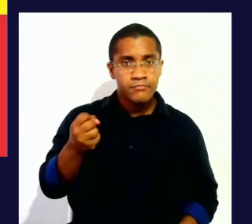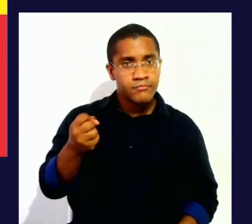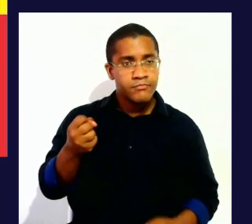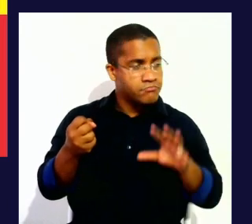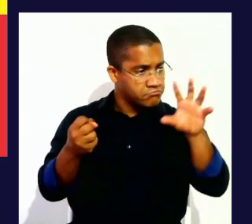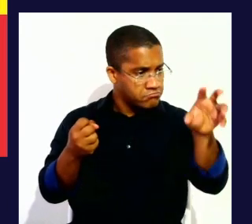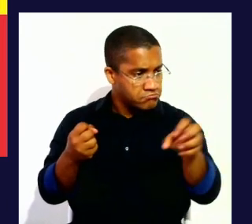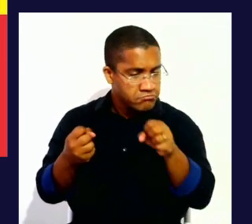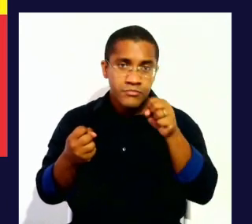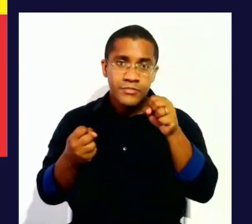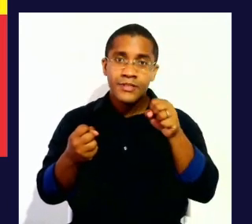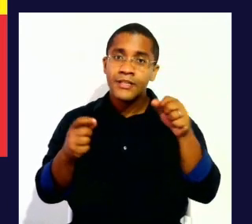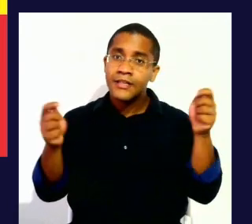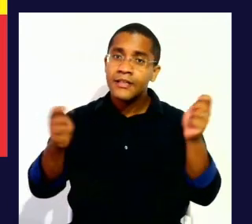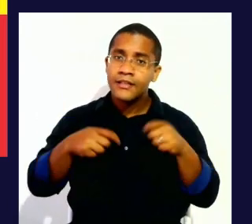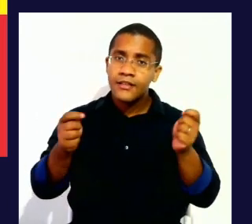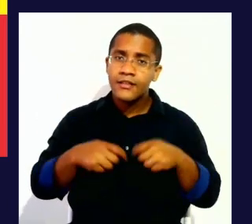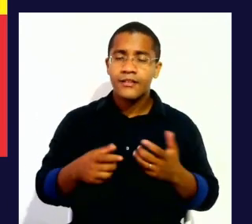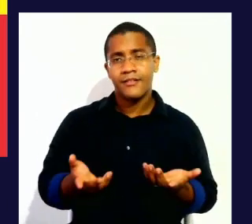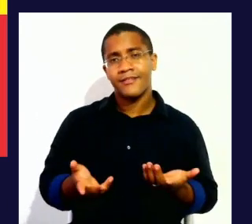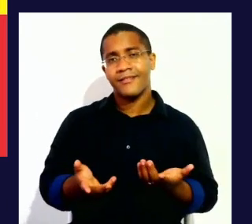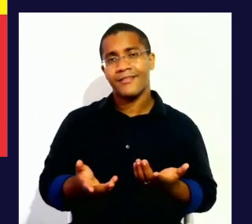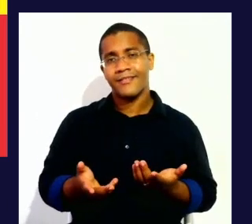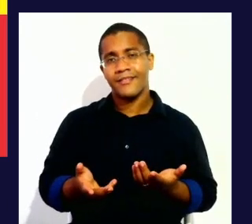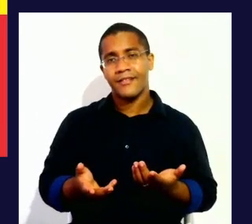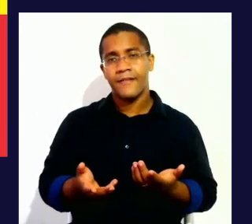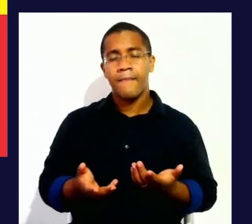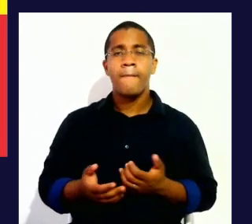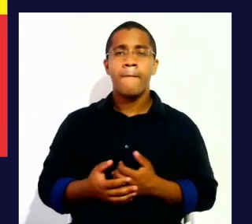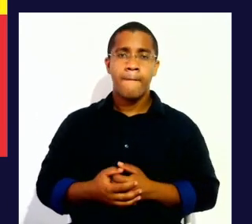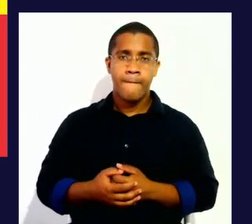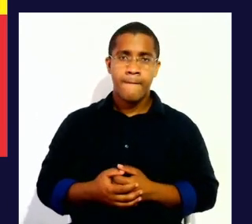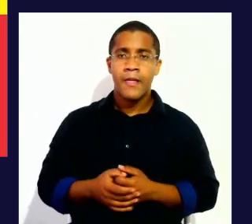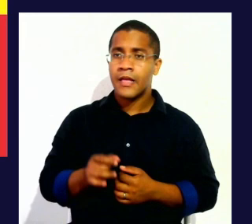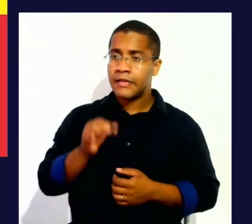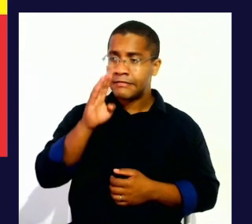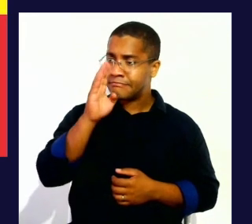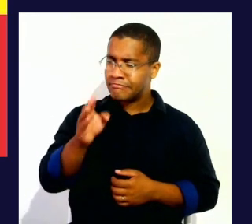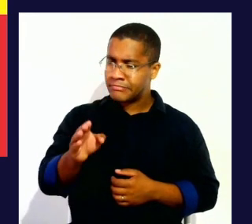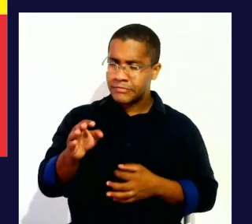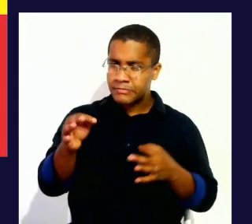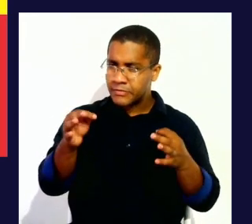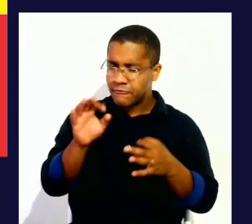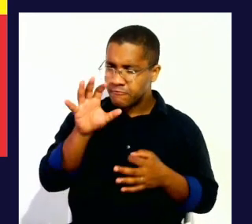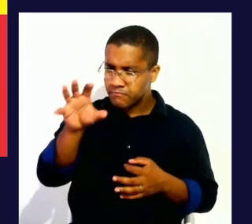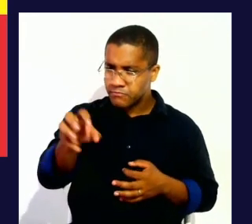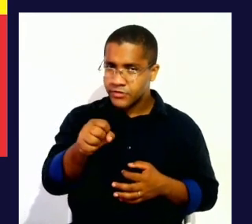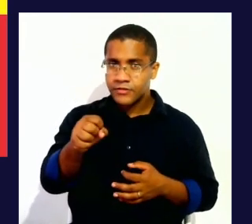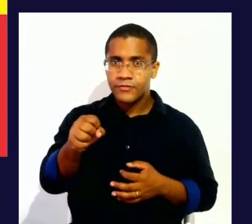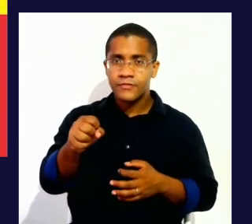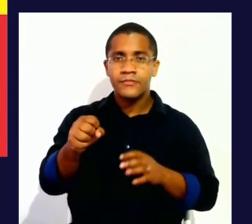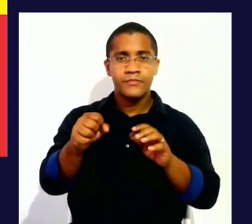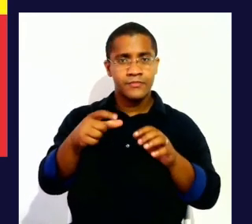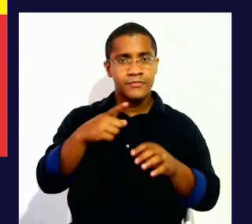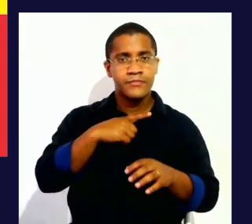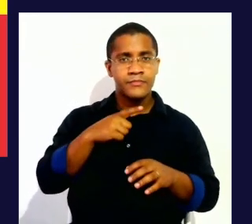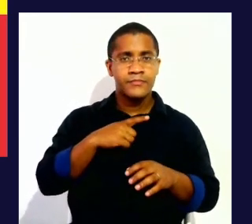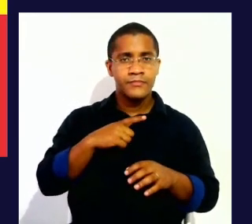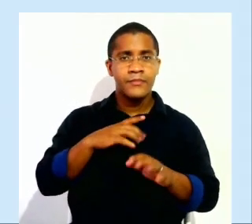como os que são realizados pela mão, né? Vai ter muita precisão os músculos que vão existir na nossa